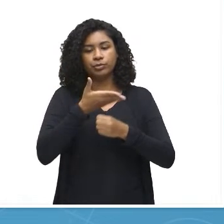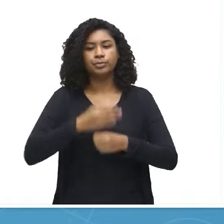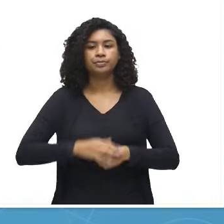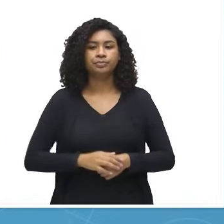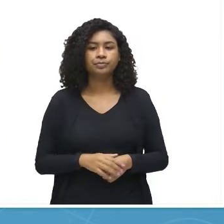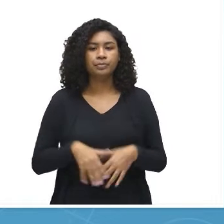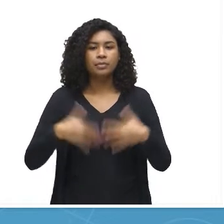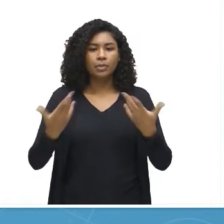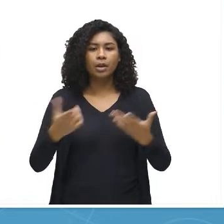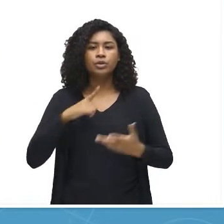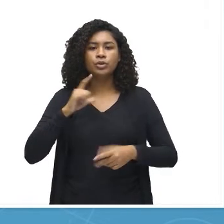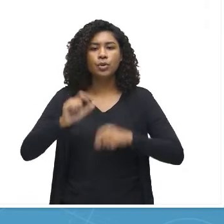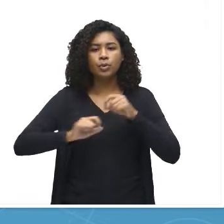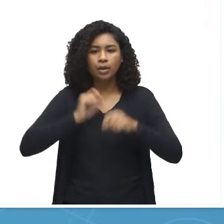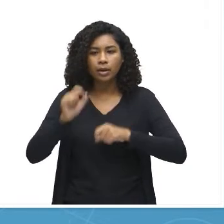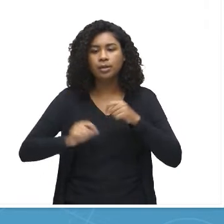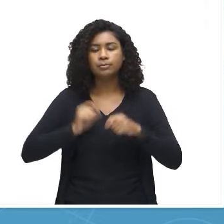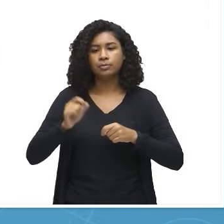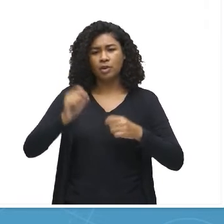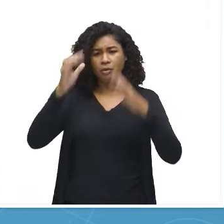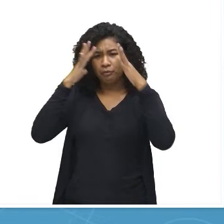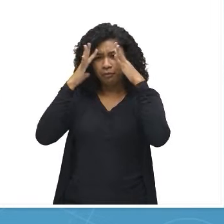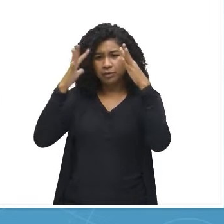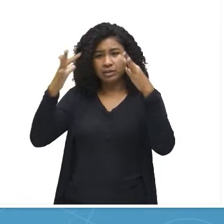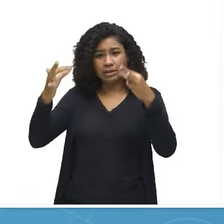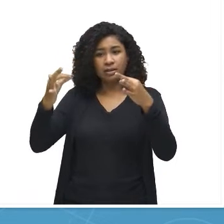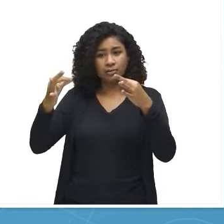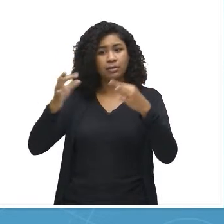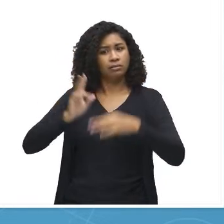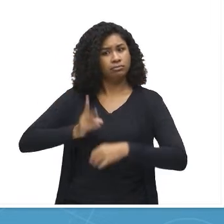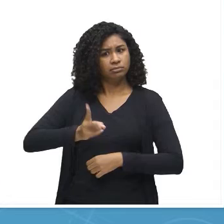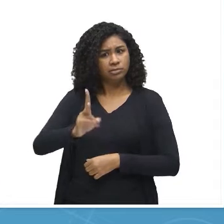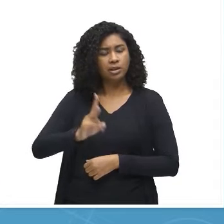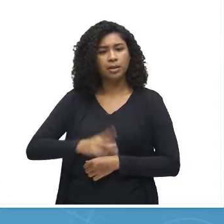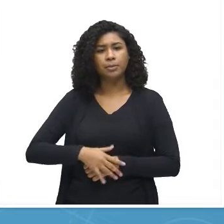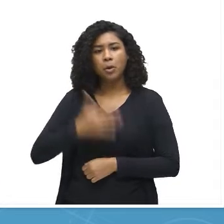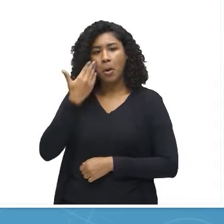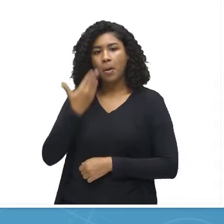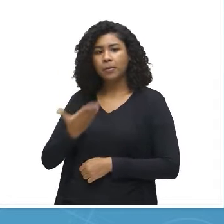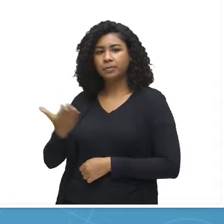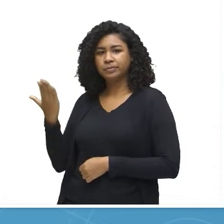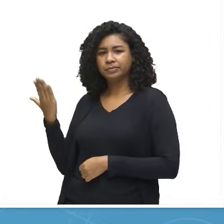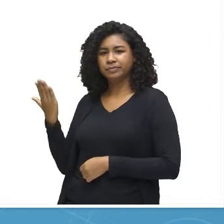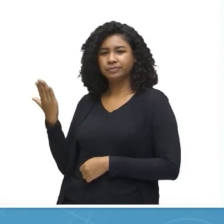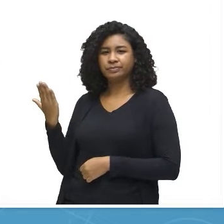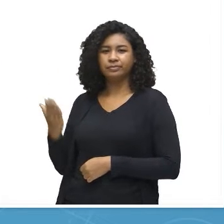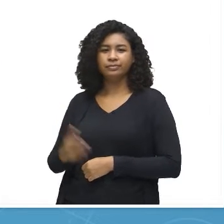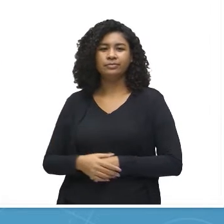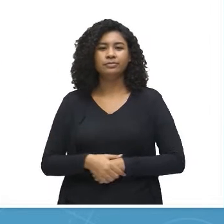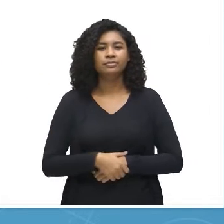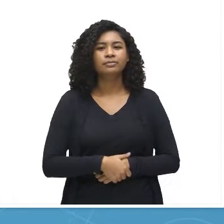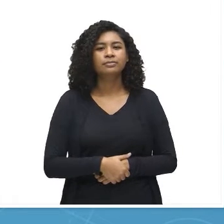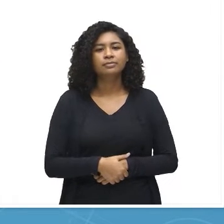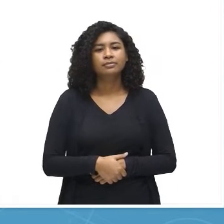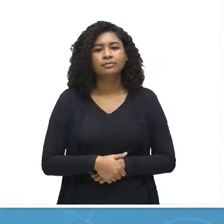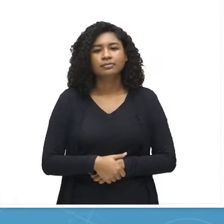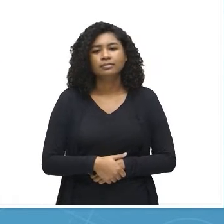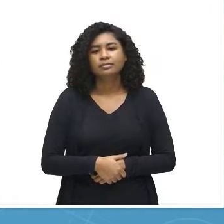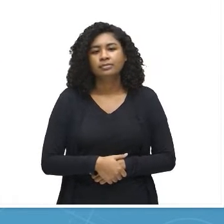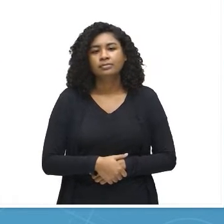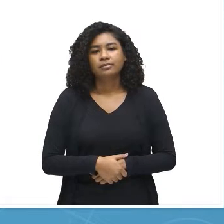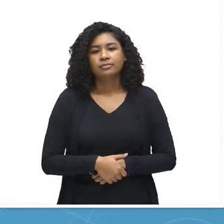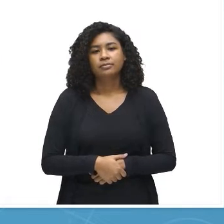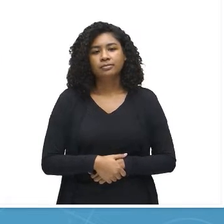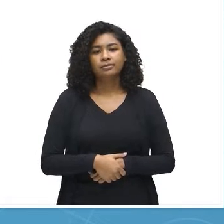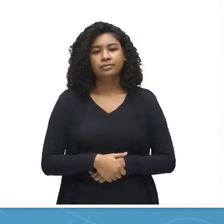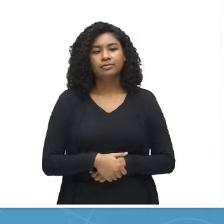fidelidade. Aqui a gente vê o início, gente, do que a gente chama de feudalização da Europa, né? No momento que a gente chama de